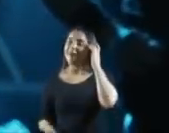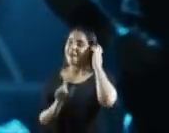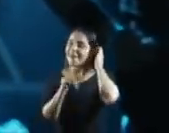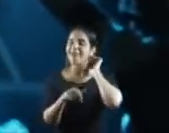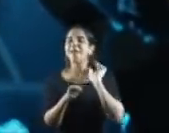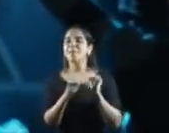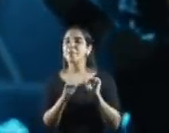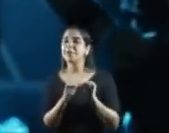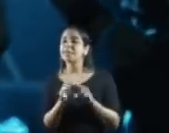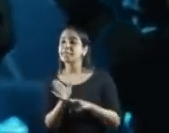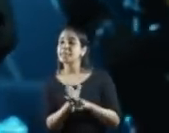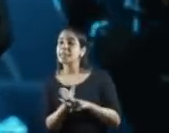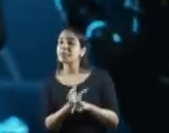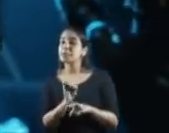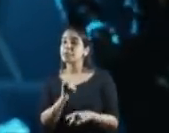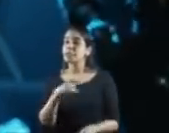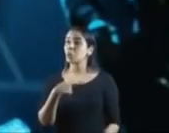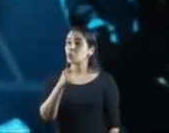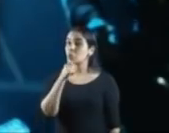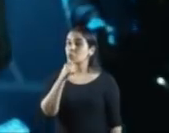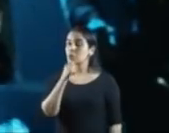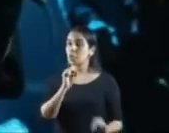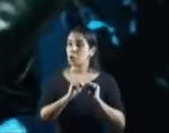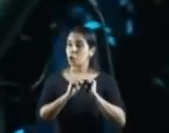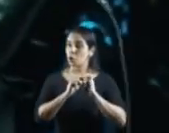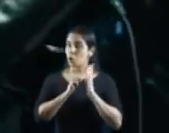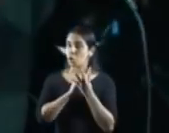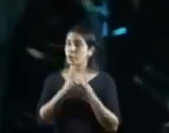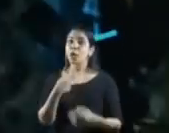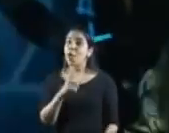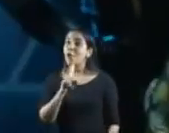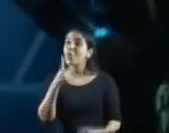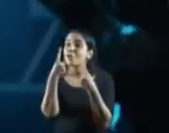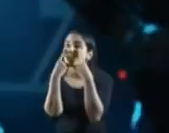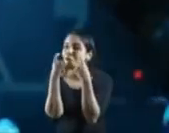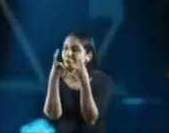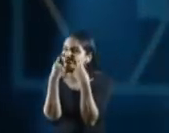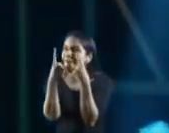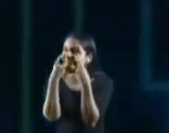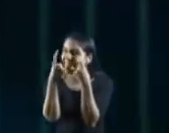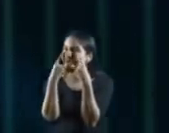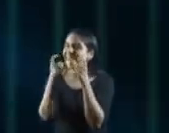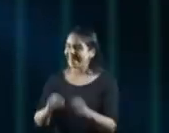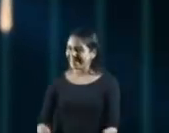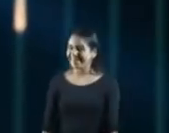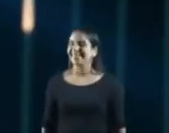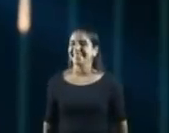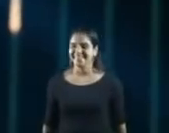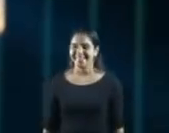para fazer exame para ver se eu não estava com Covid e eu nem chorei.